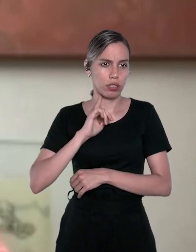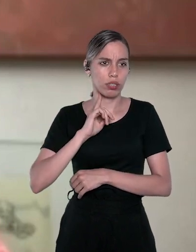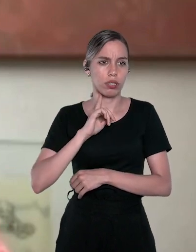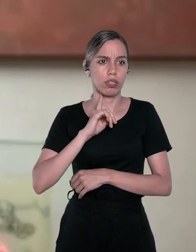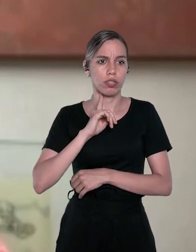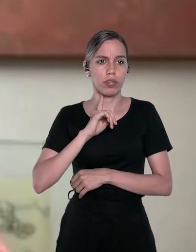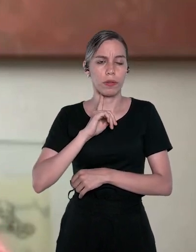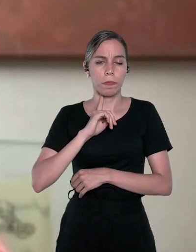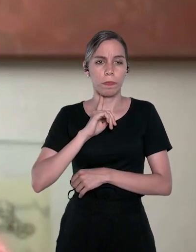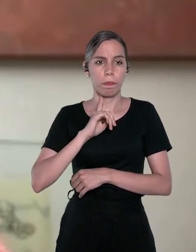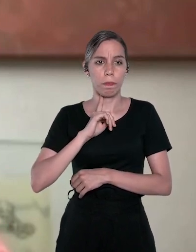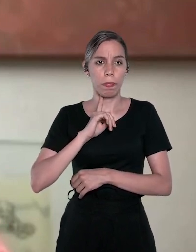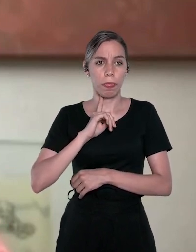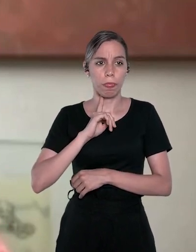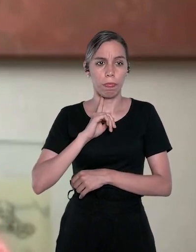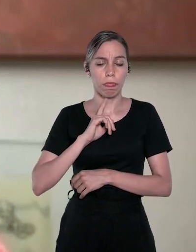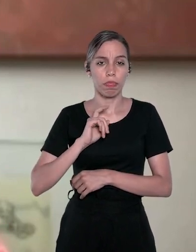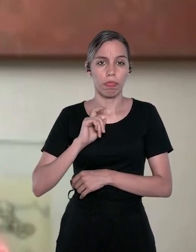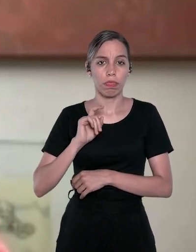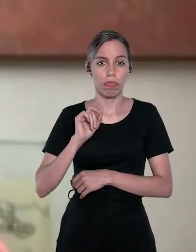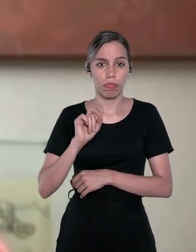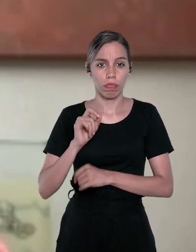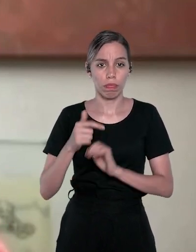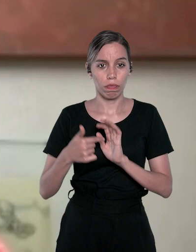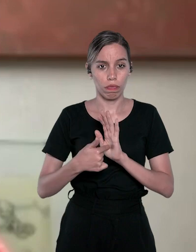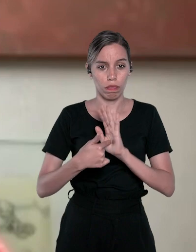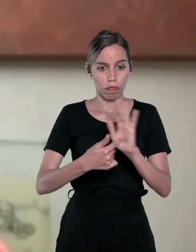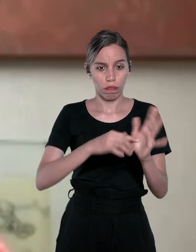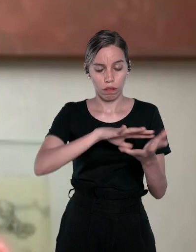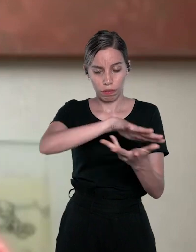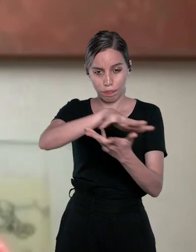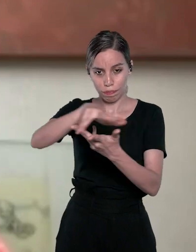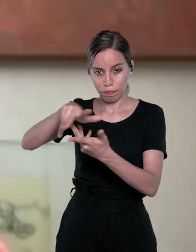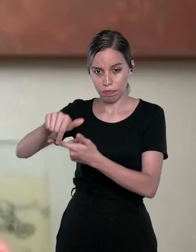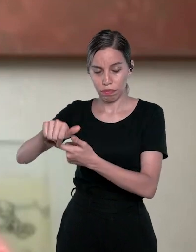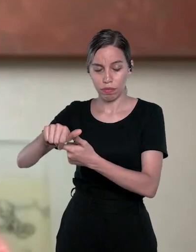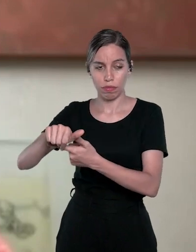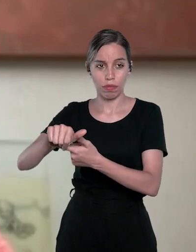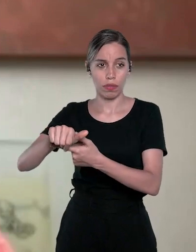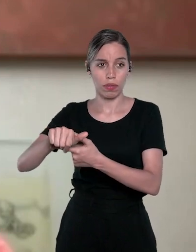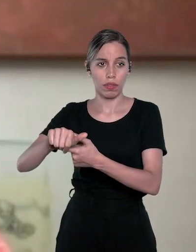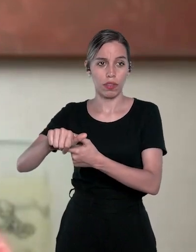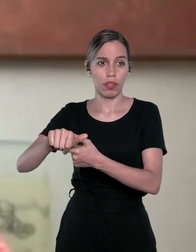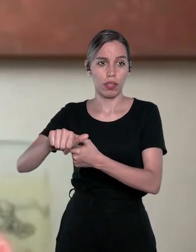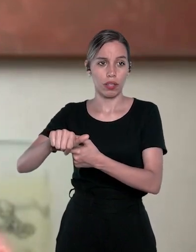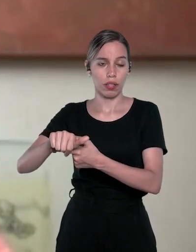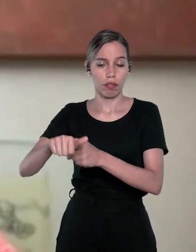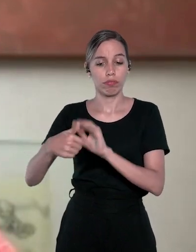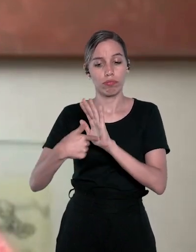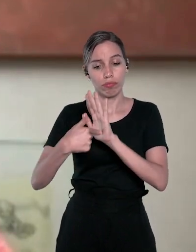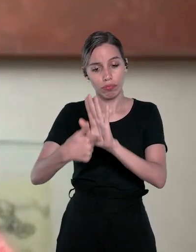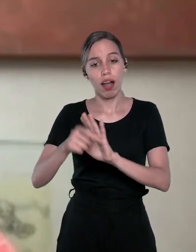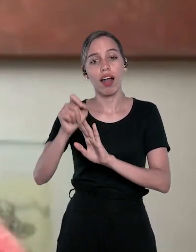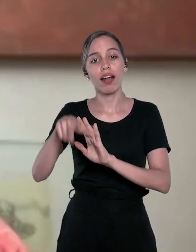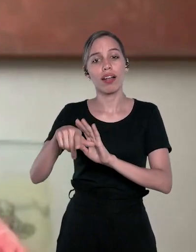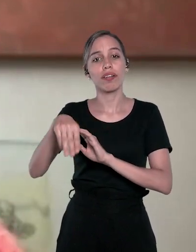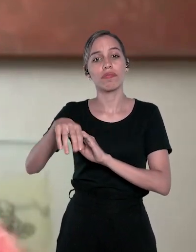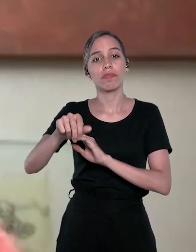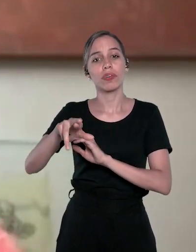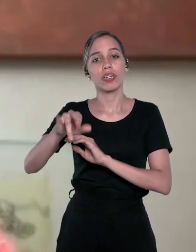Gerais, regido ao longo dos anos pelo maestro Isaac Karadichevski, e que revelou ao